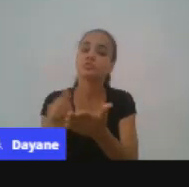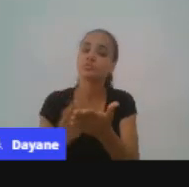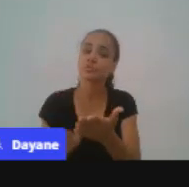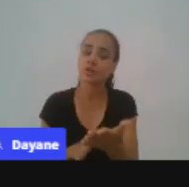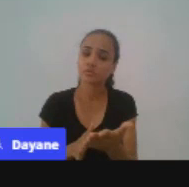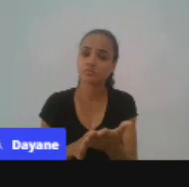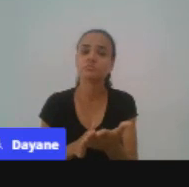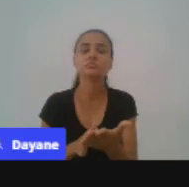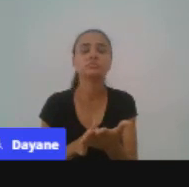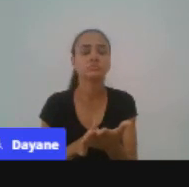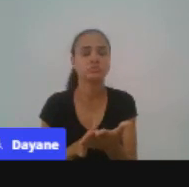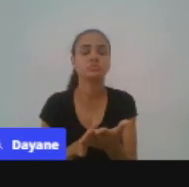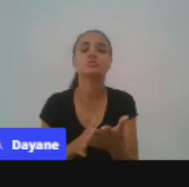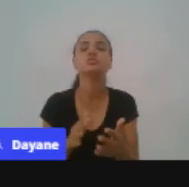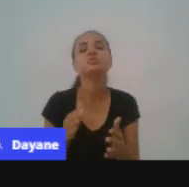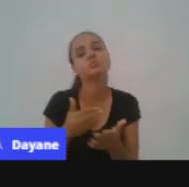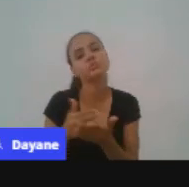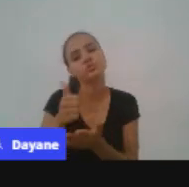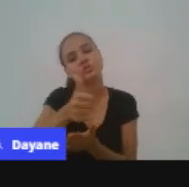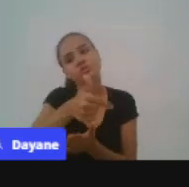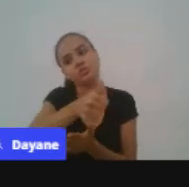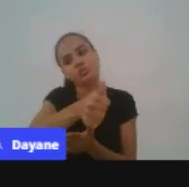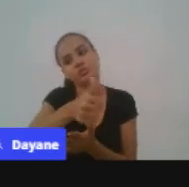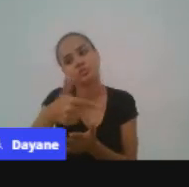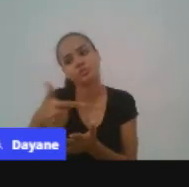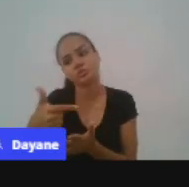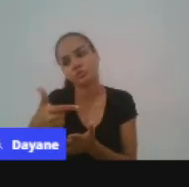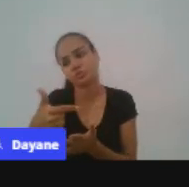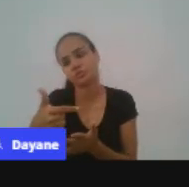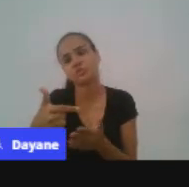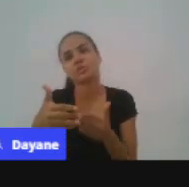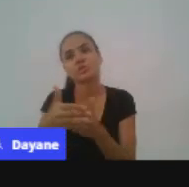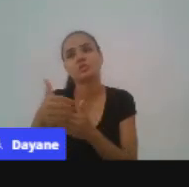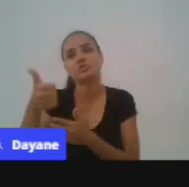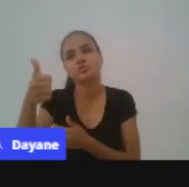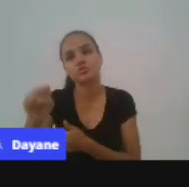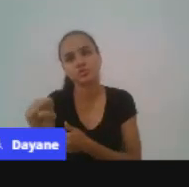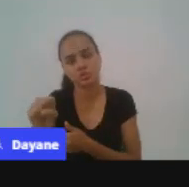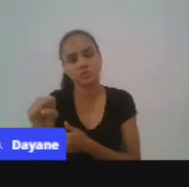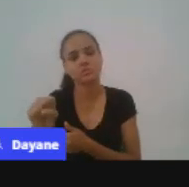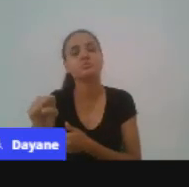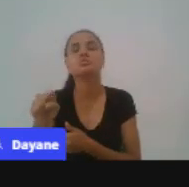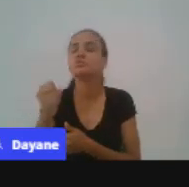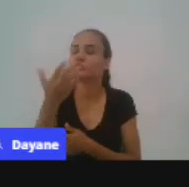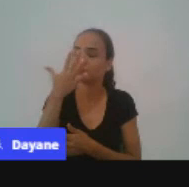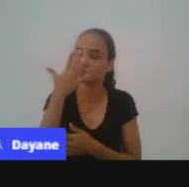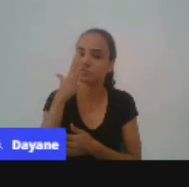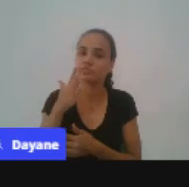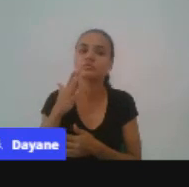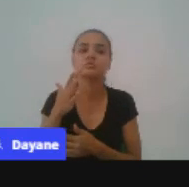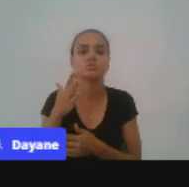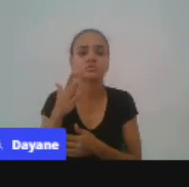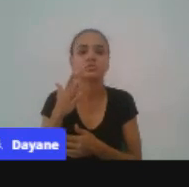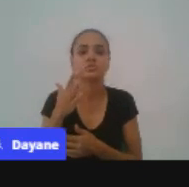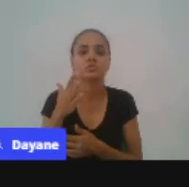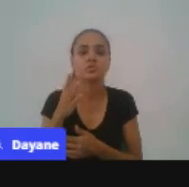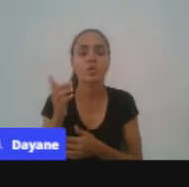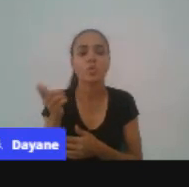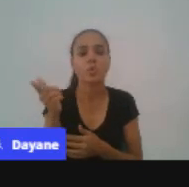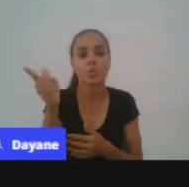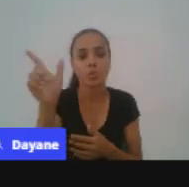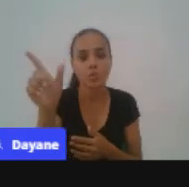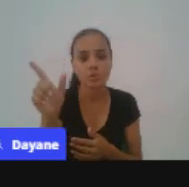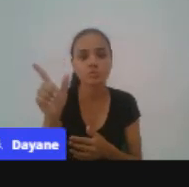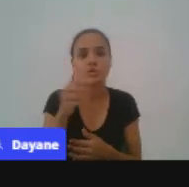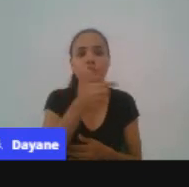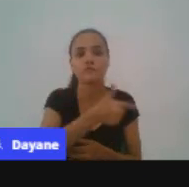E o recolhimento, então, vai ser do dia 18 a 19 de fevereiro, e essa forma de recolher, cada unidade escolar, então, vai organizar